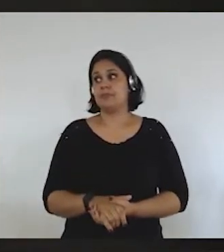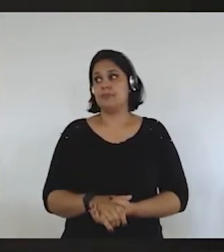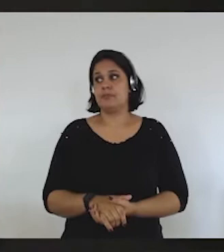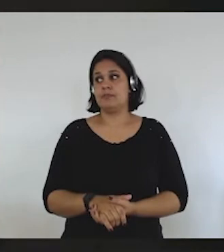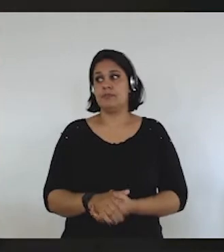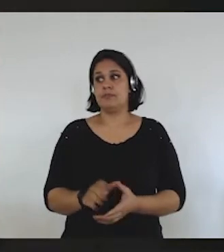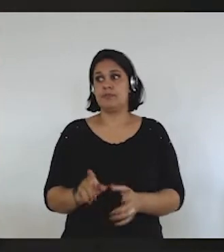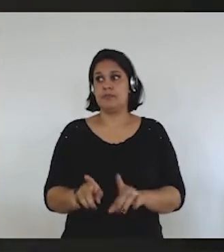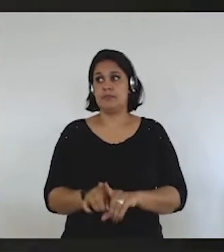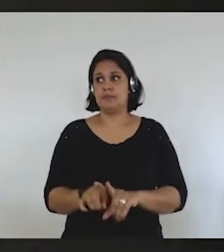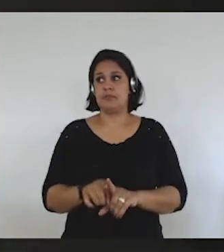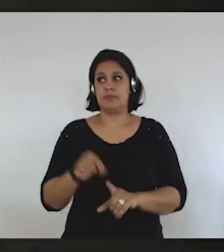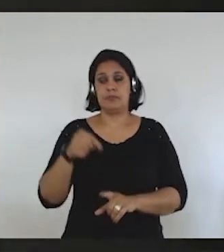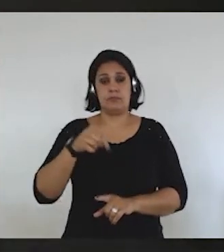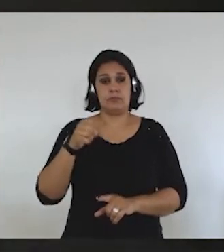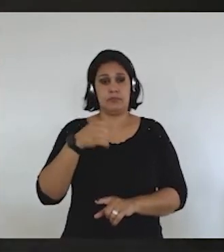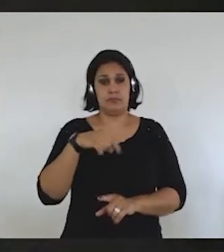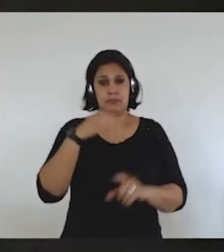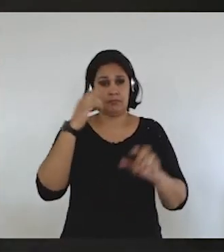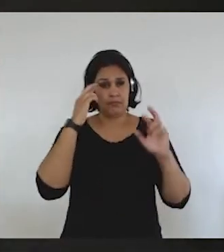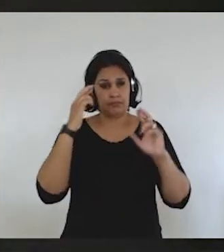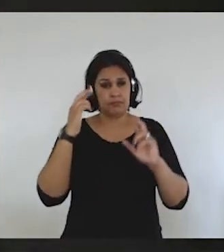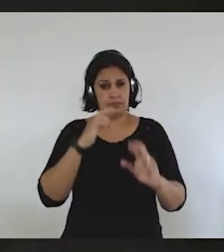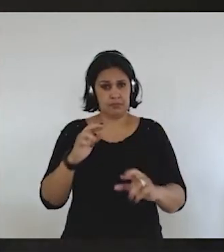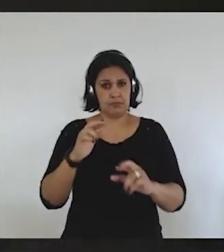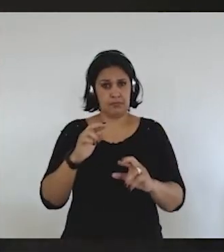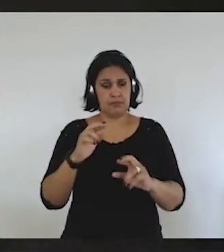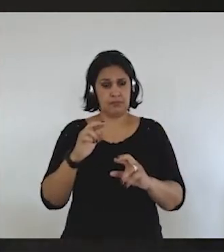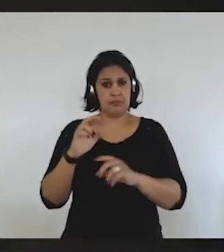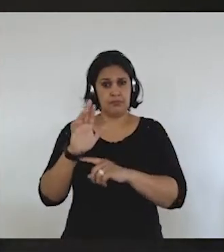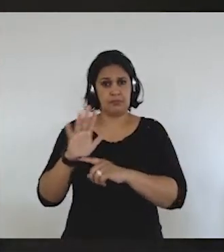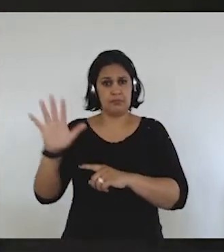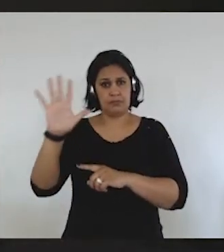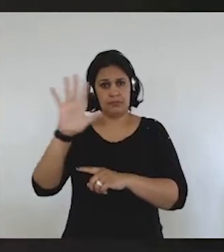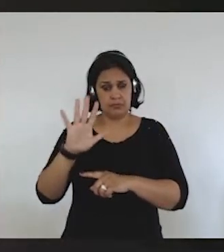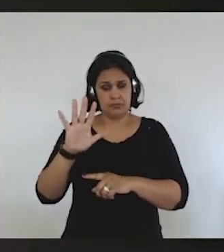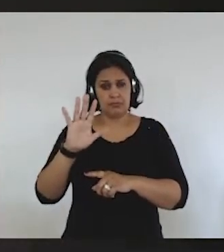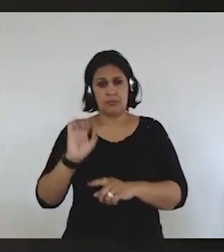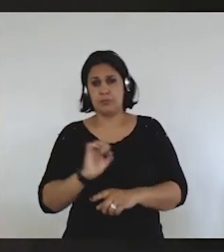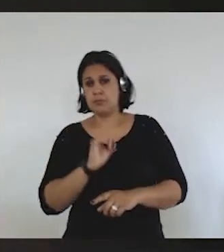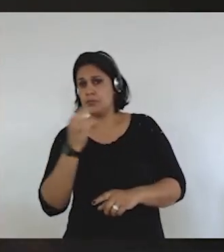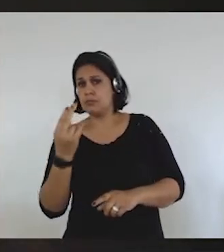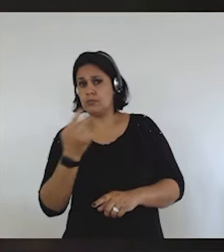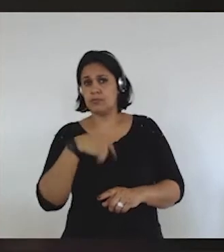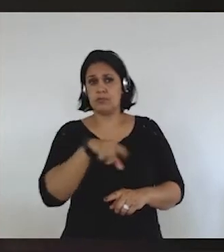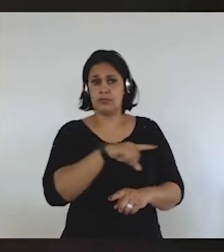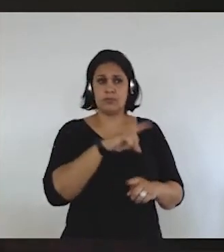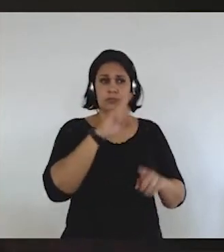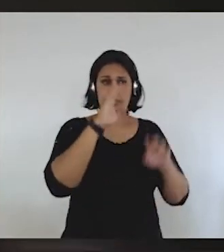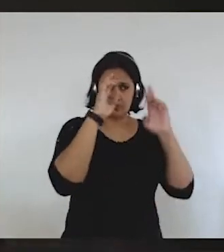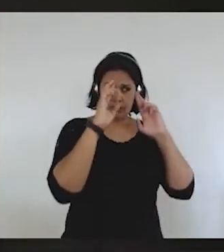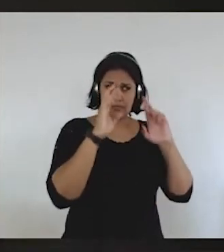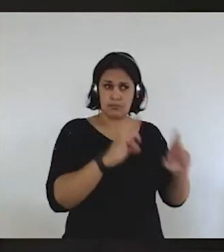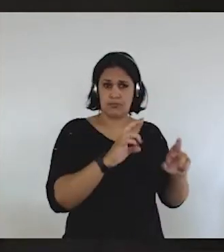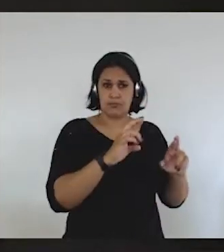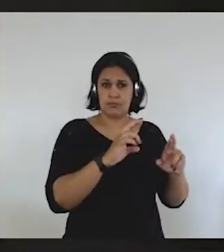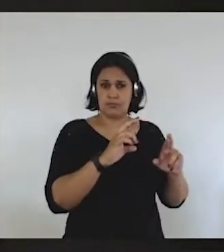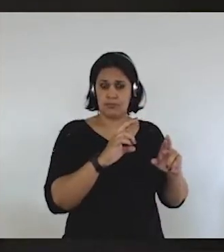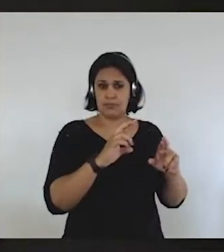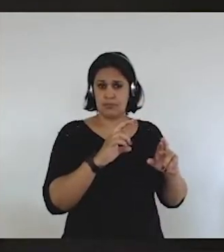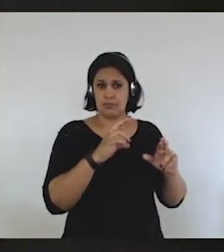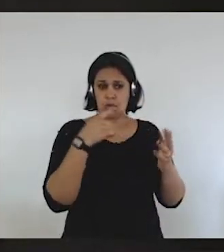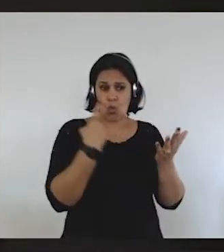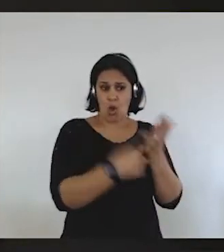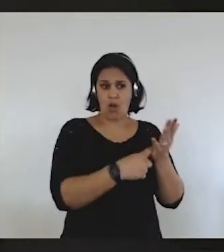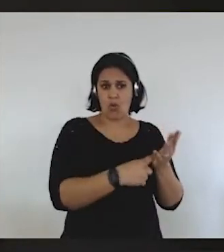E a gente respeita a soberania do Estado ou a gente respeita o acordo que a gente faz